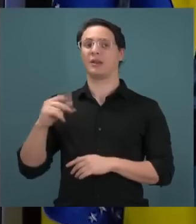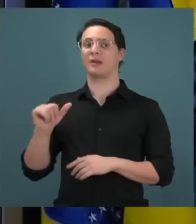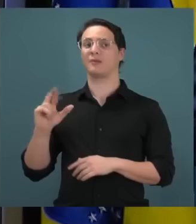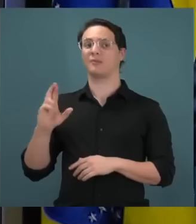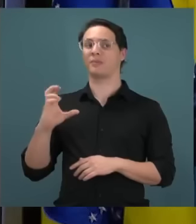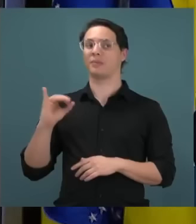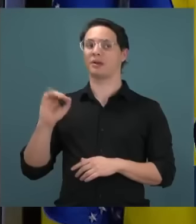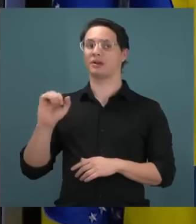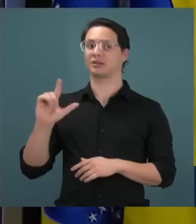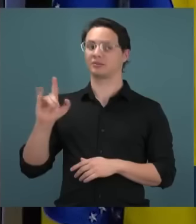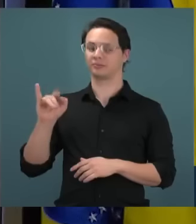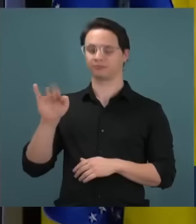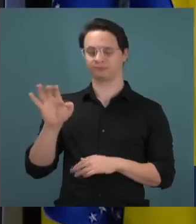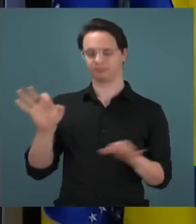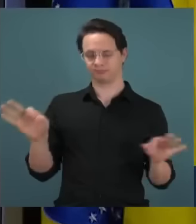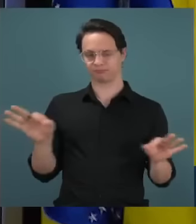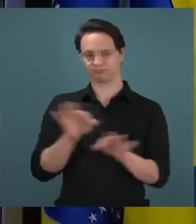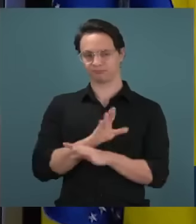minuto para concluir.